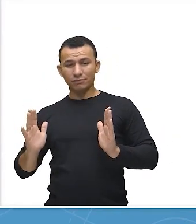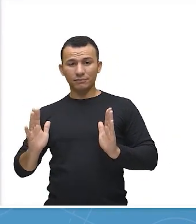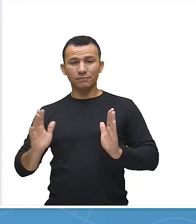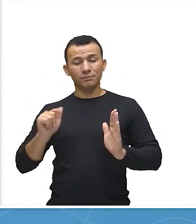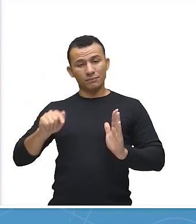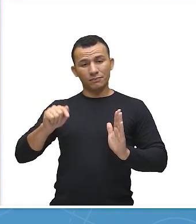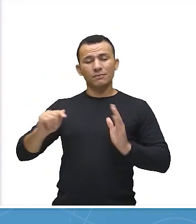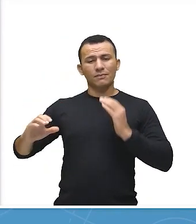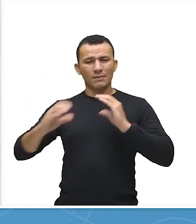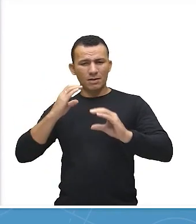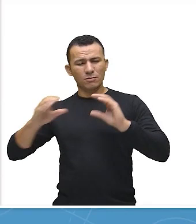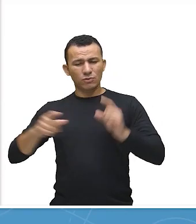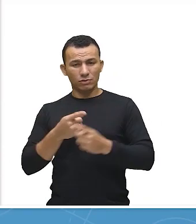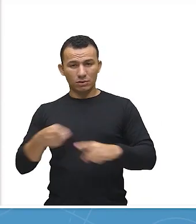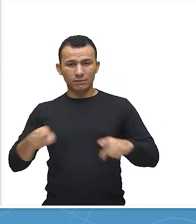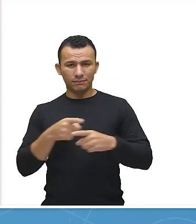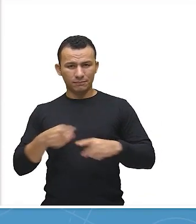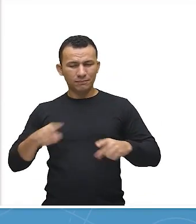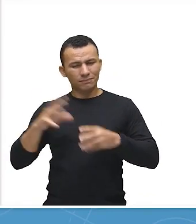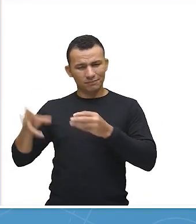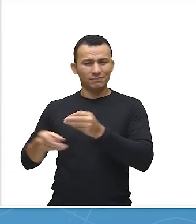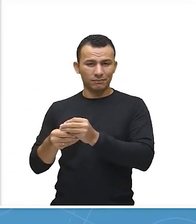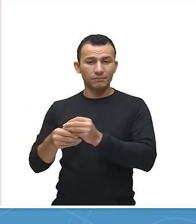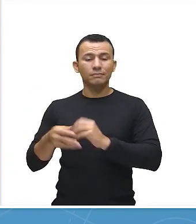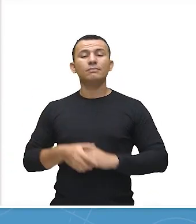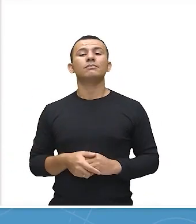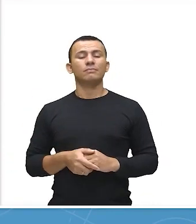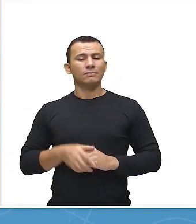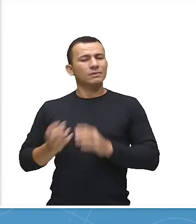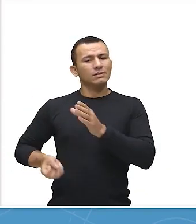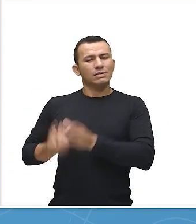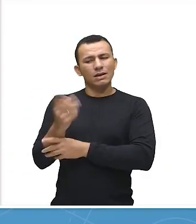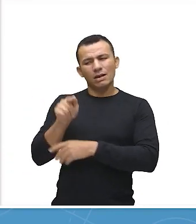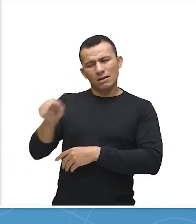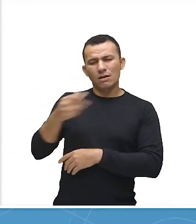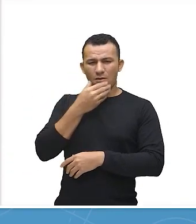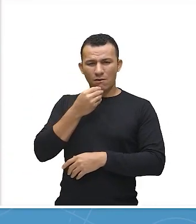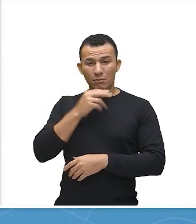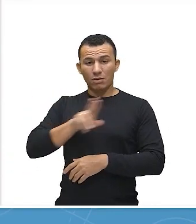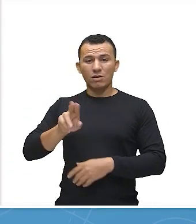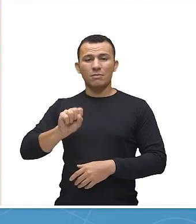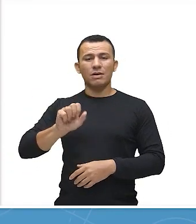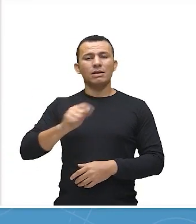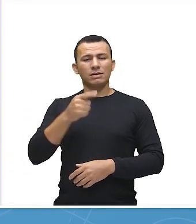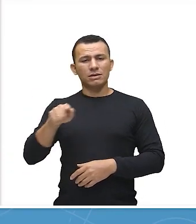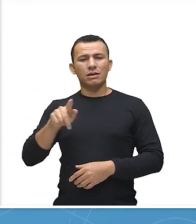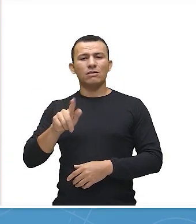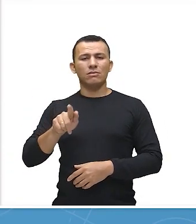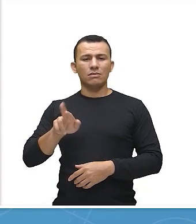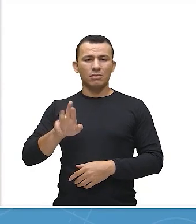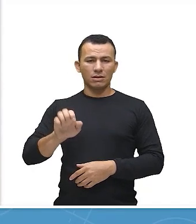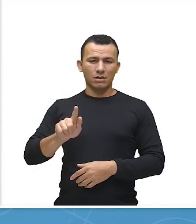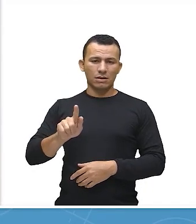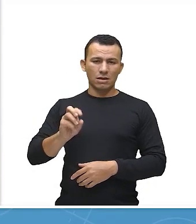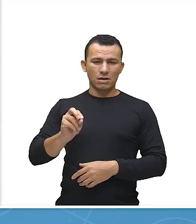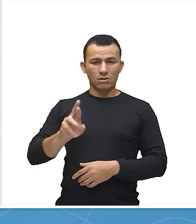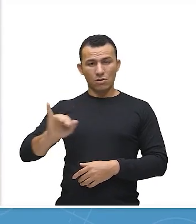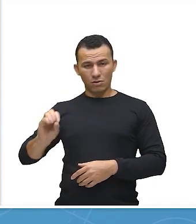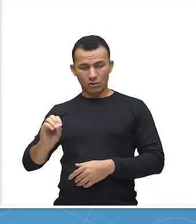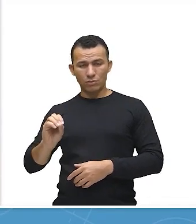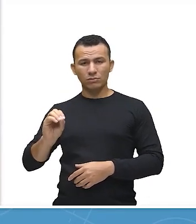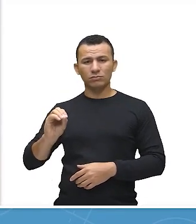tipo de música totalmente diferente daquilo que a gente já viu, né? São músicas que nos fazem elevar uma reflexão. Quando a gente